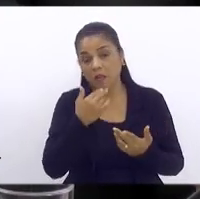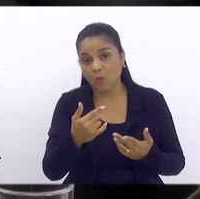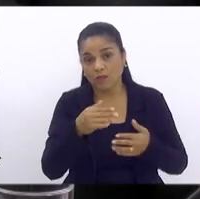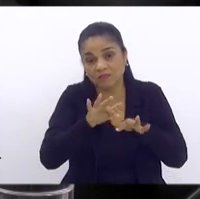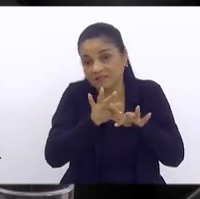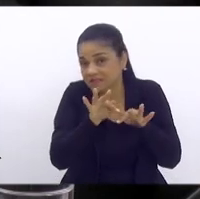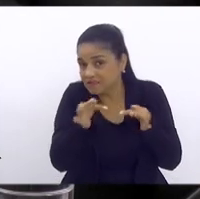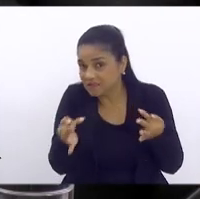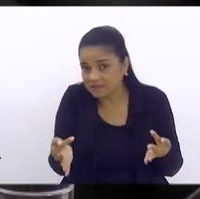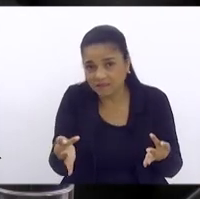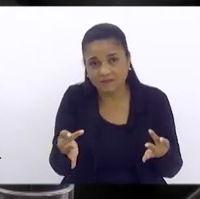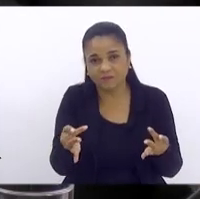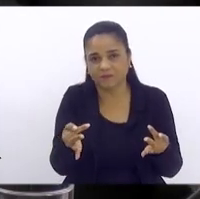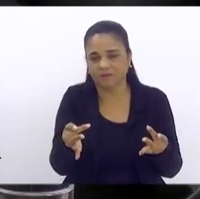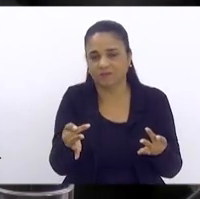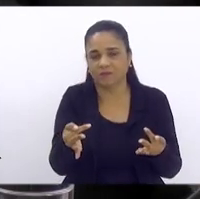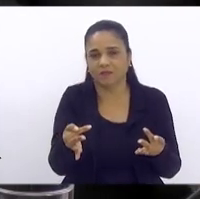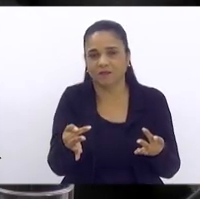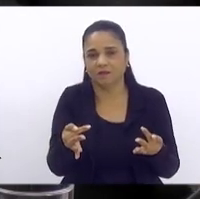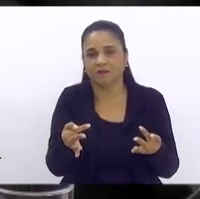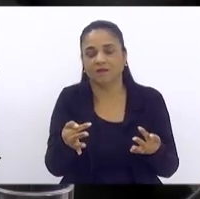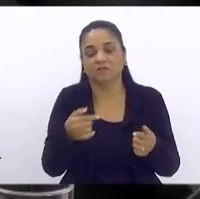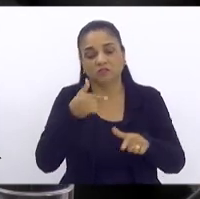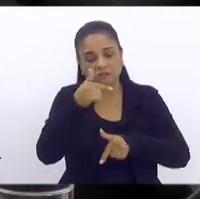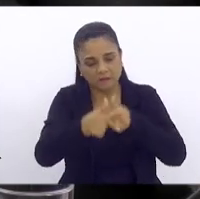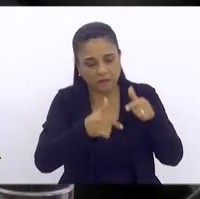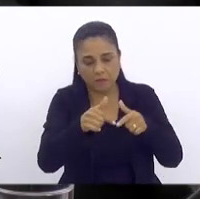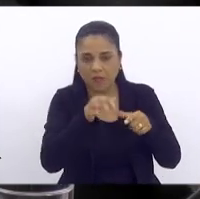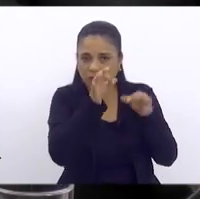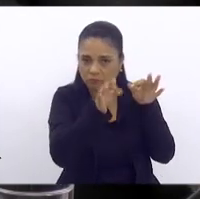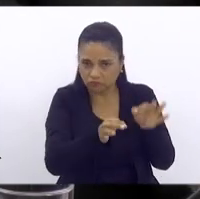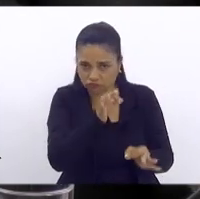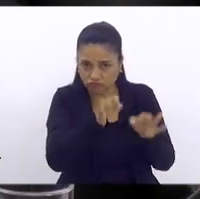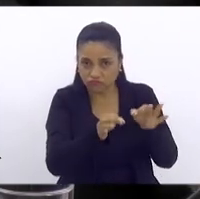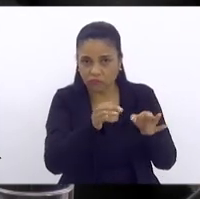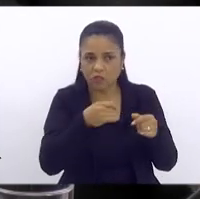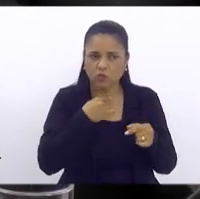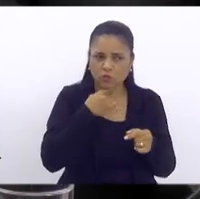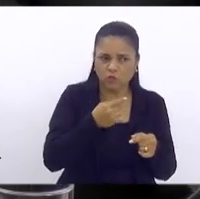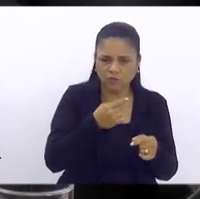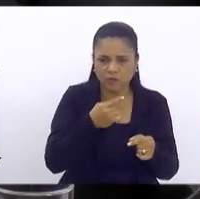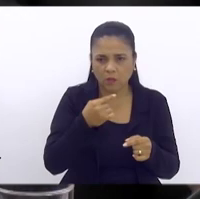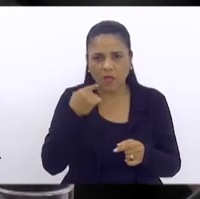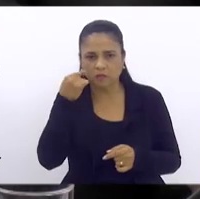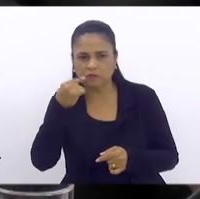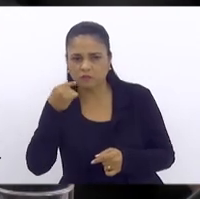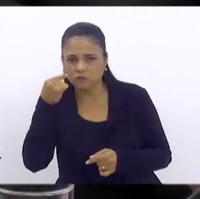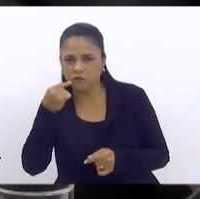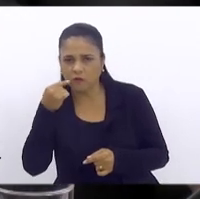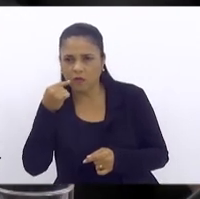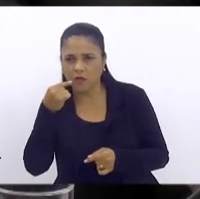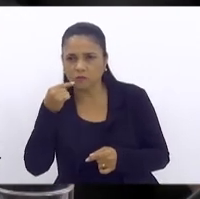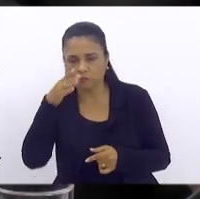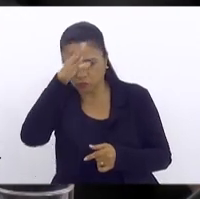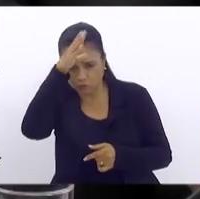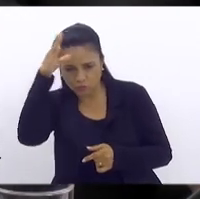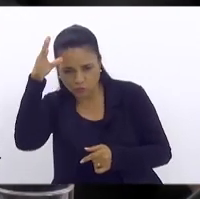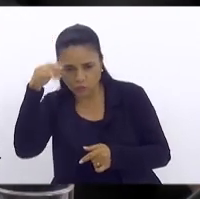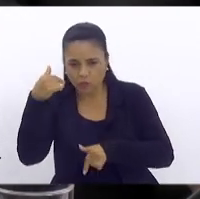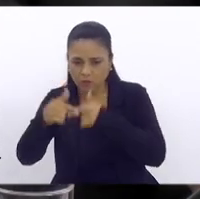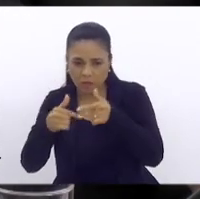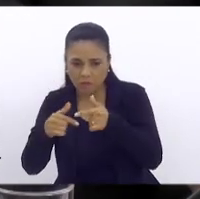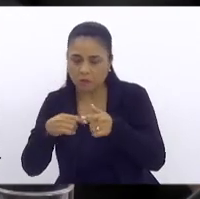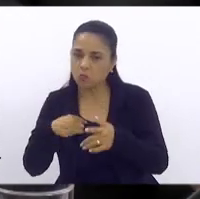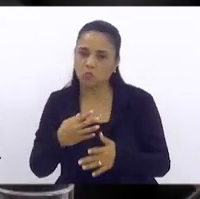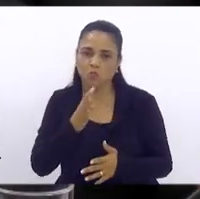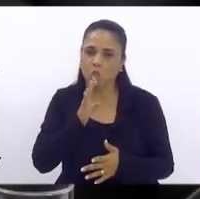né? Porque a gente mesmo trabalhando no meio jurídico, você pode ter uma dúvida. Um advogado trabalha com consumidor, mas não entende de criminal. E aí